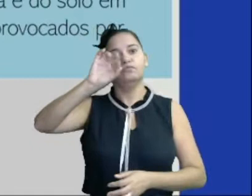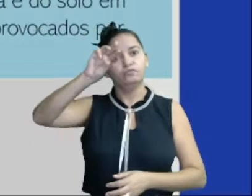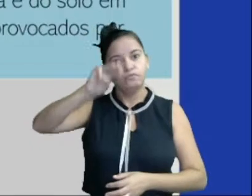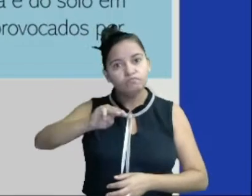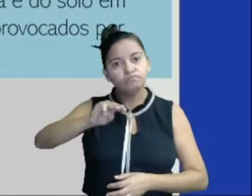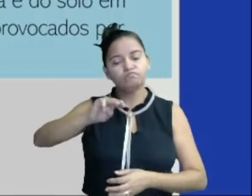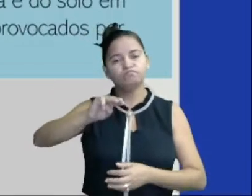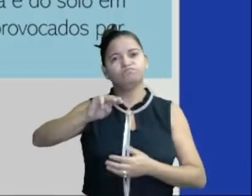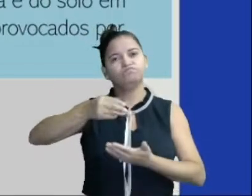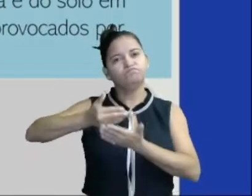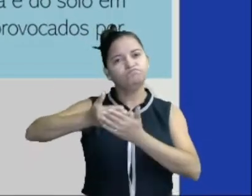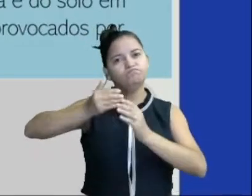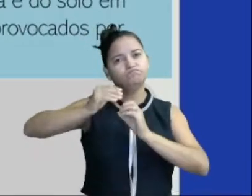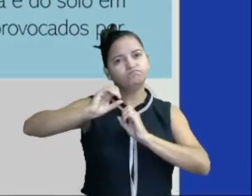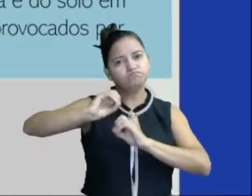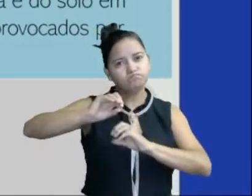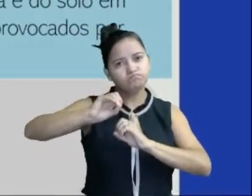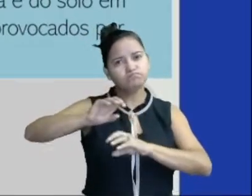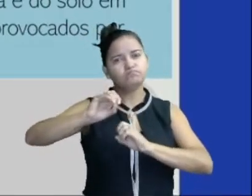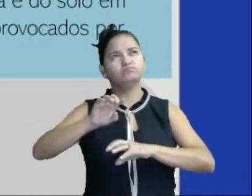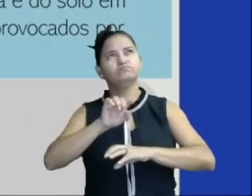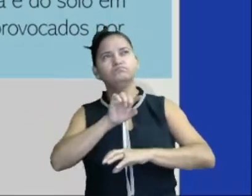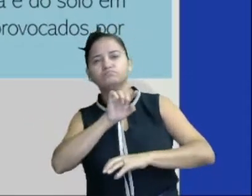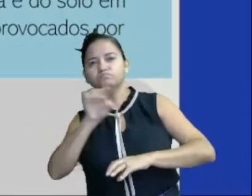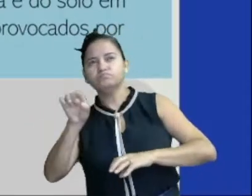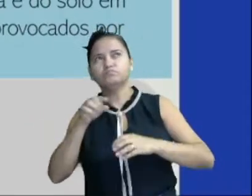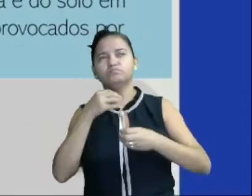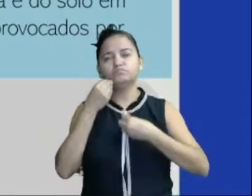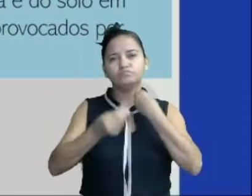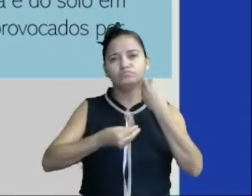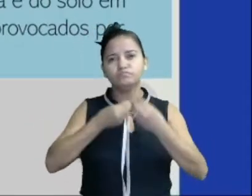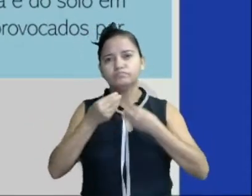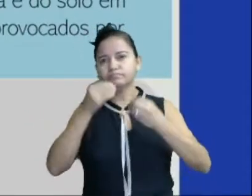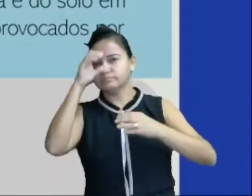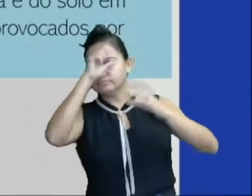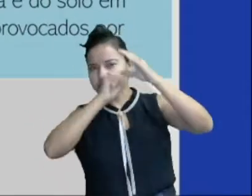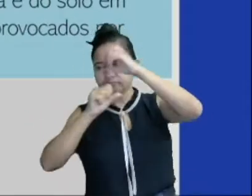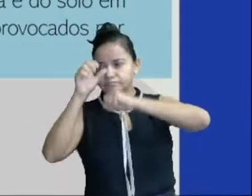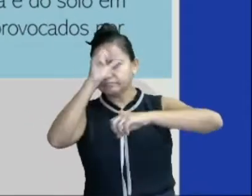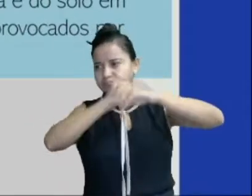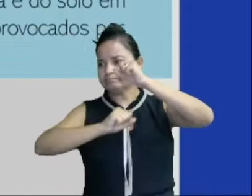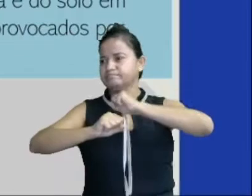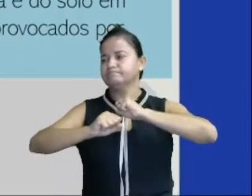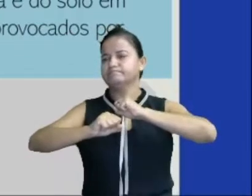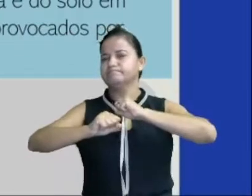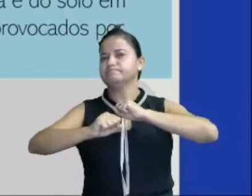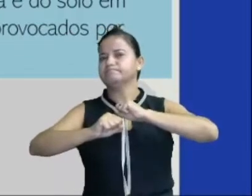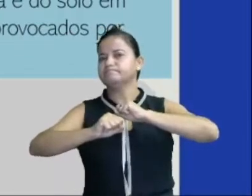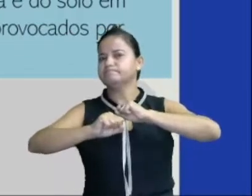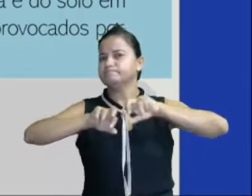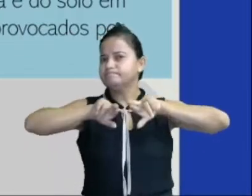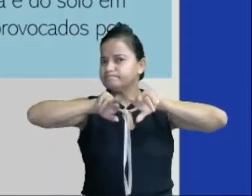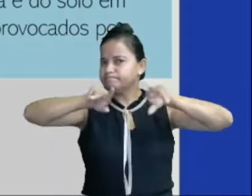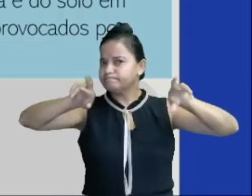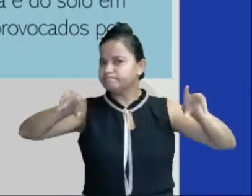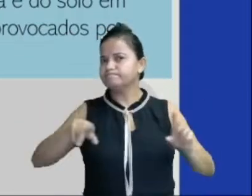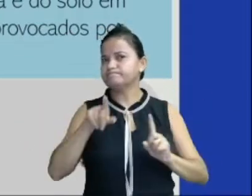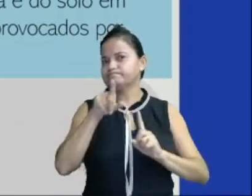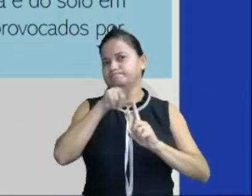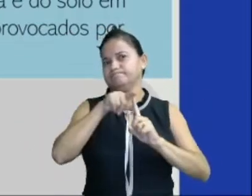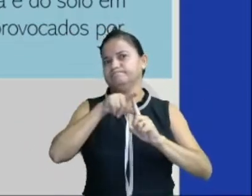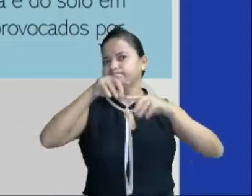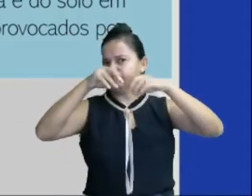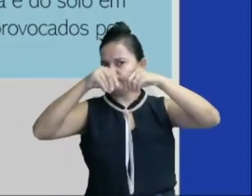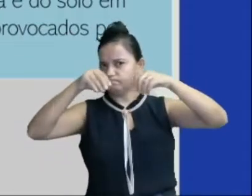seu formato esférico, a presença de água, solo, com base na observação, na manipulação